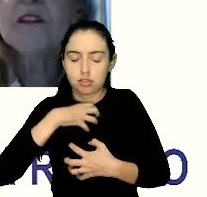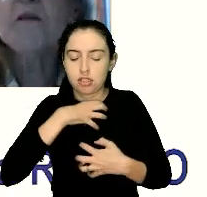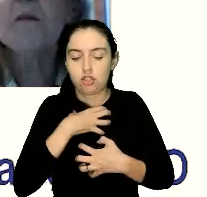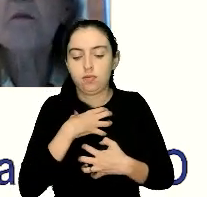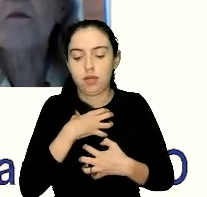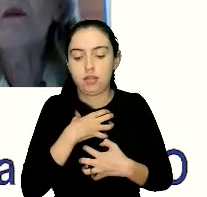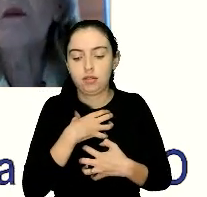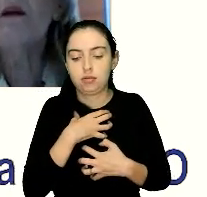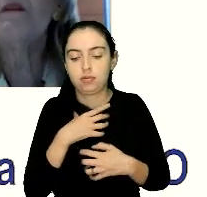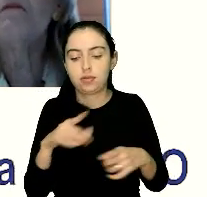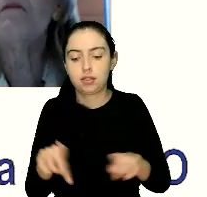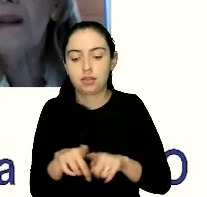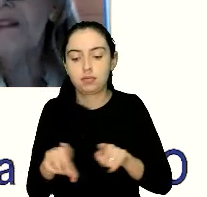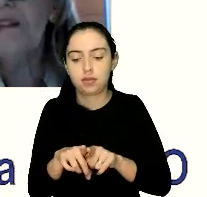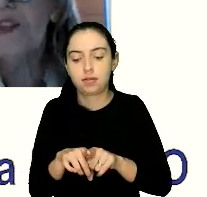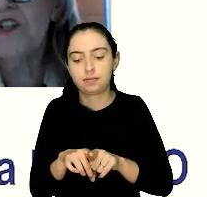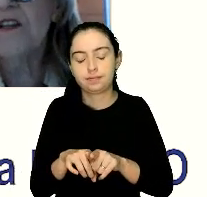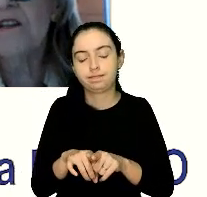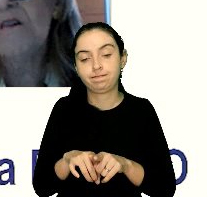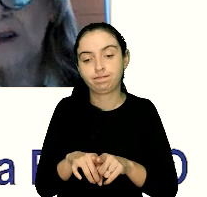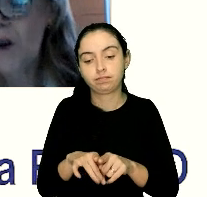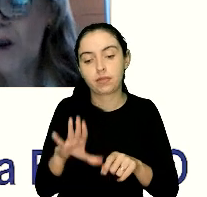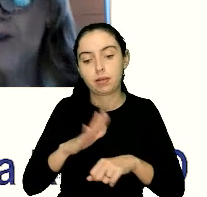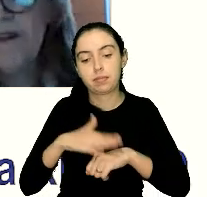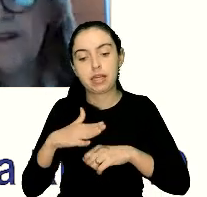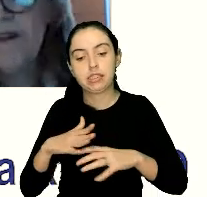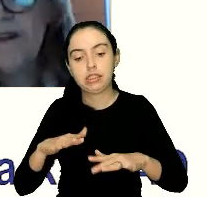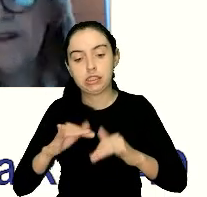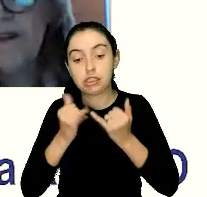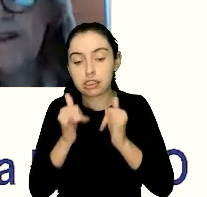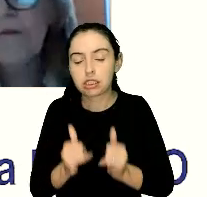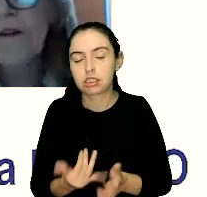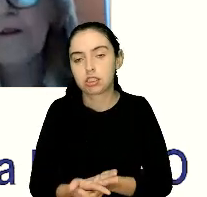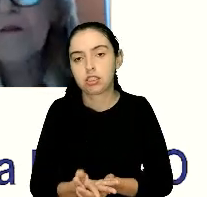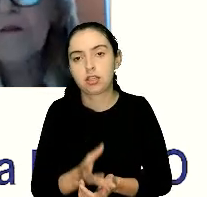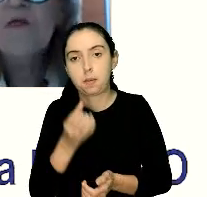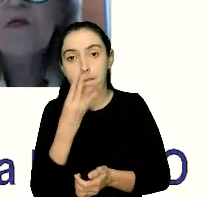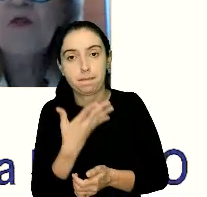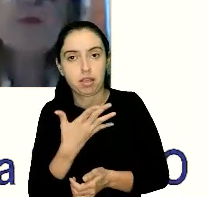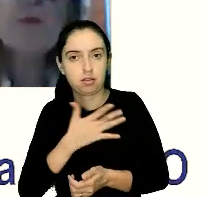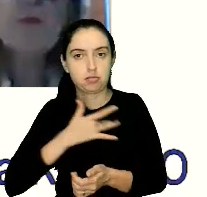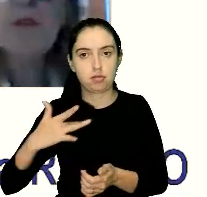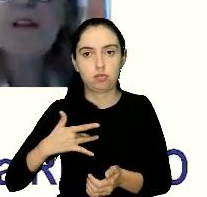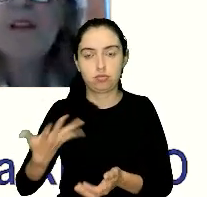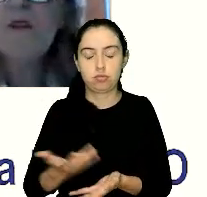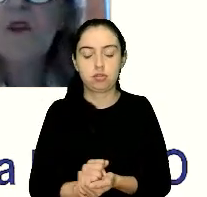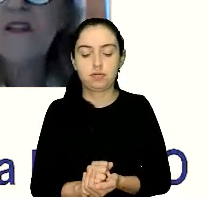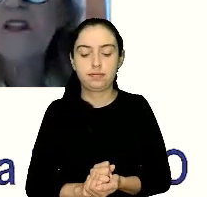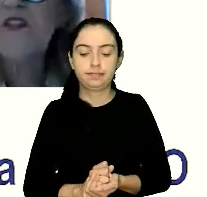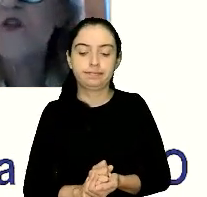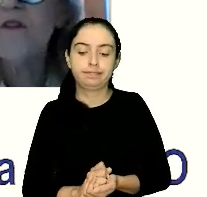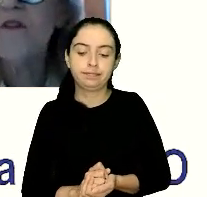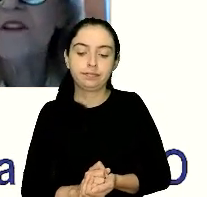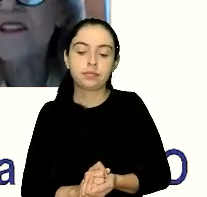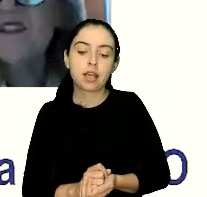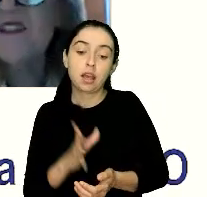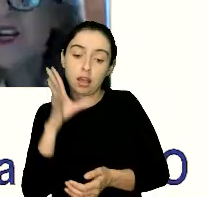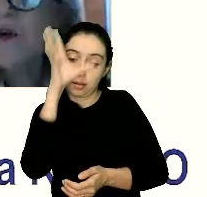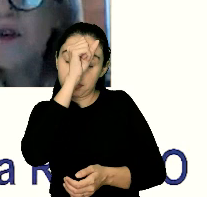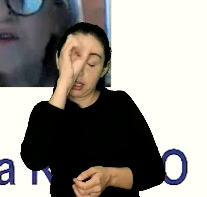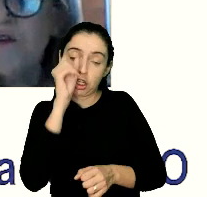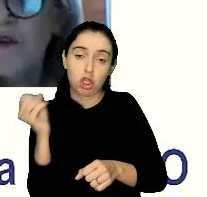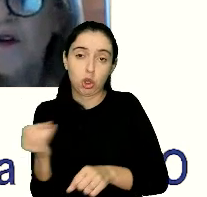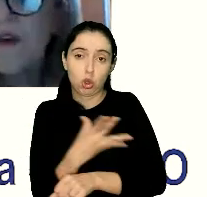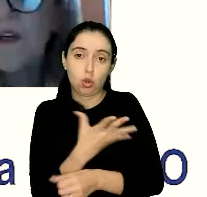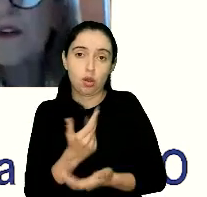conta disso, vai ter mais energia e maior bem-estar, né? Nós podemos aprender coisas novas,